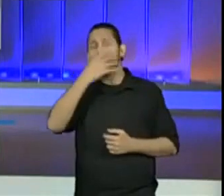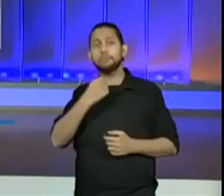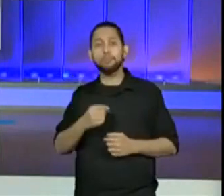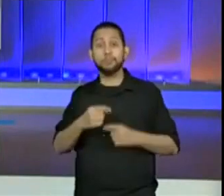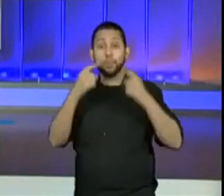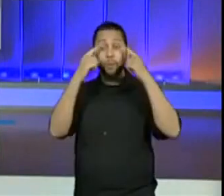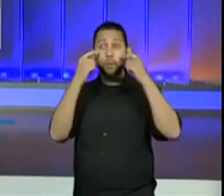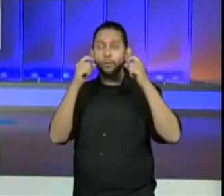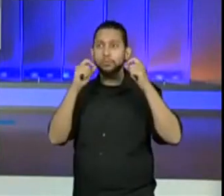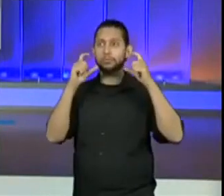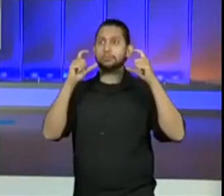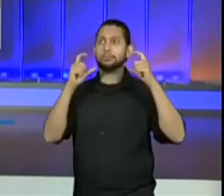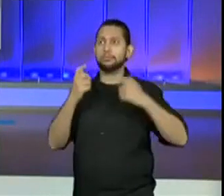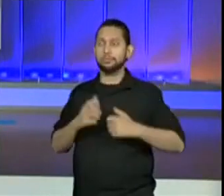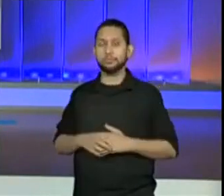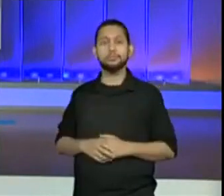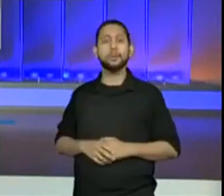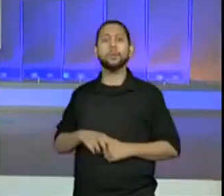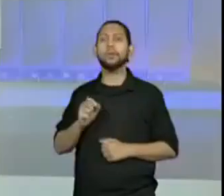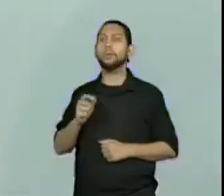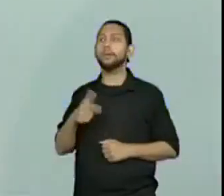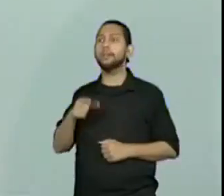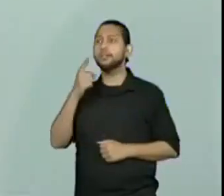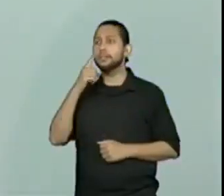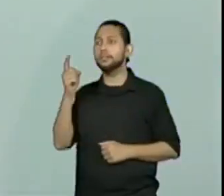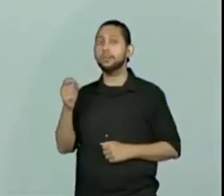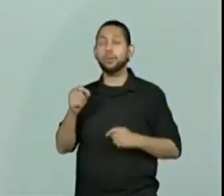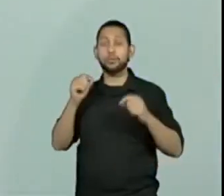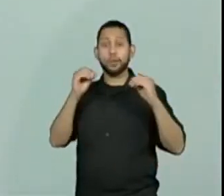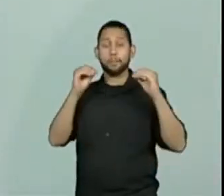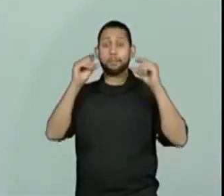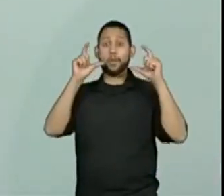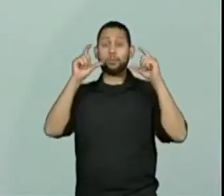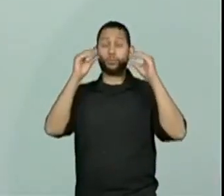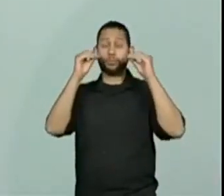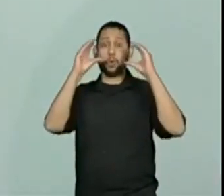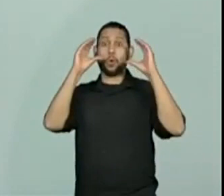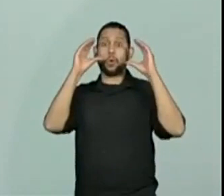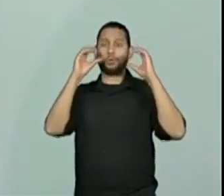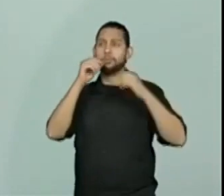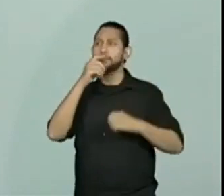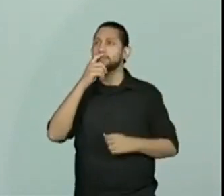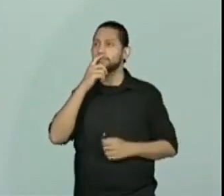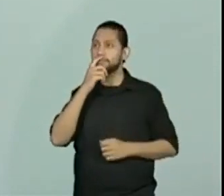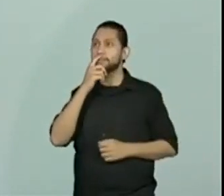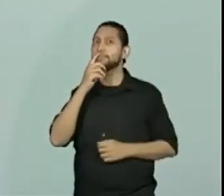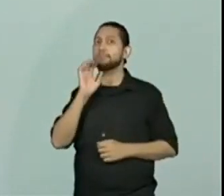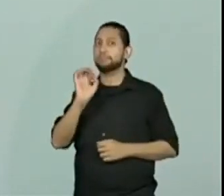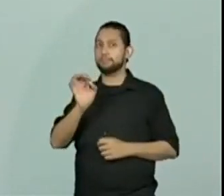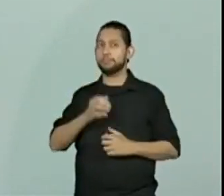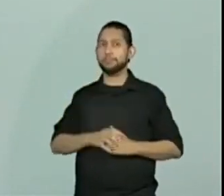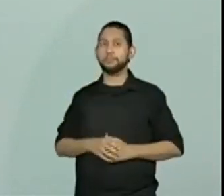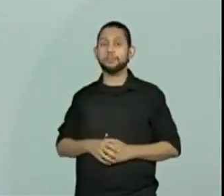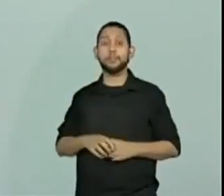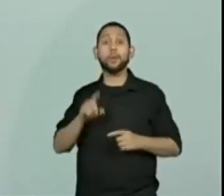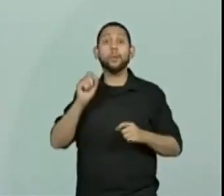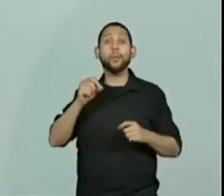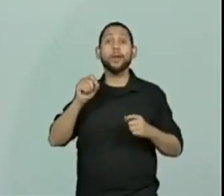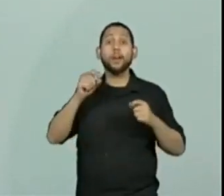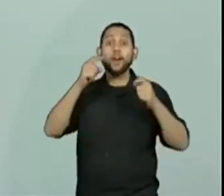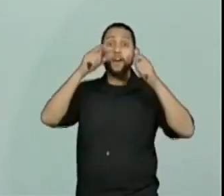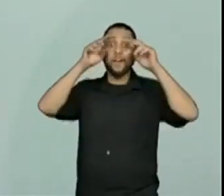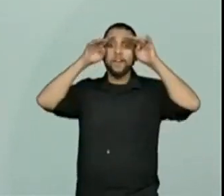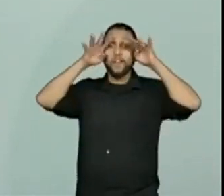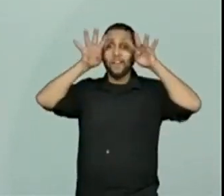Olhos expressivos. E aí? Olhos bem abertos, atenção aos olhos, os cílios, os